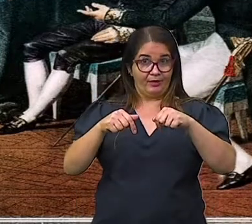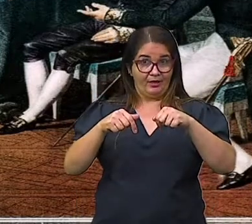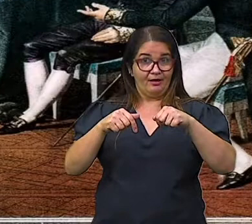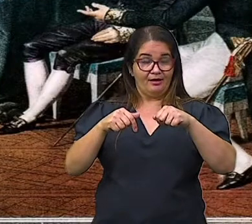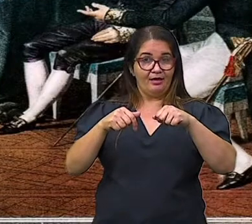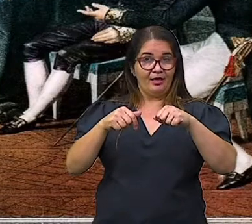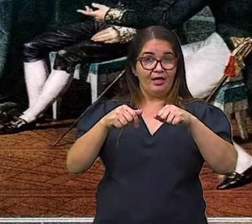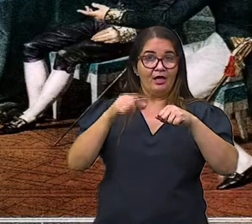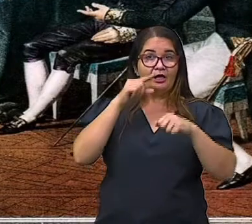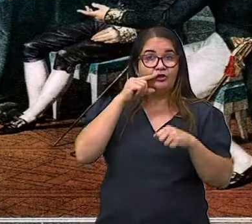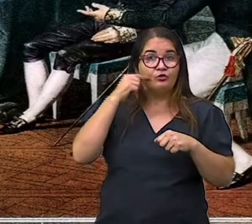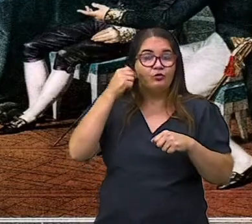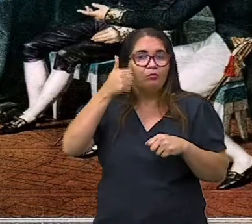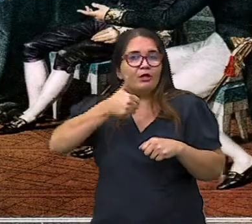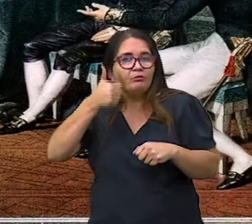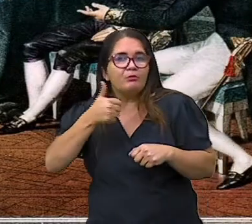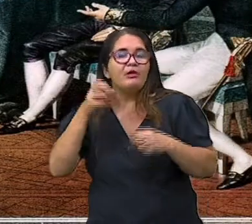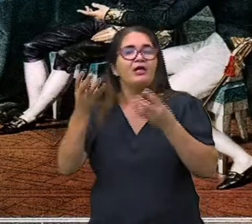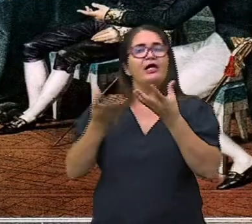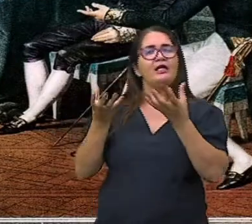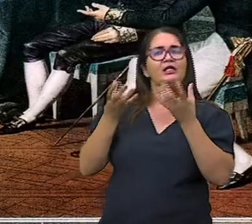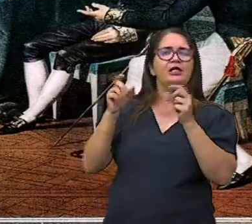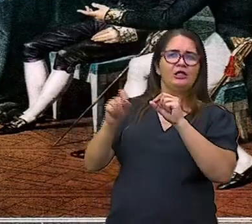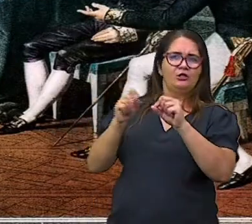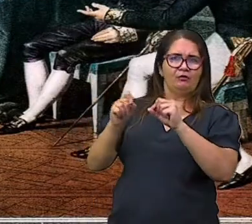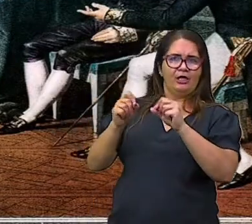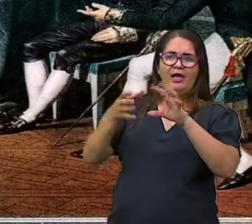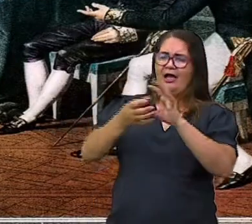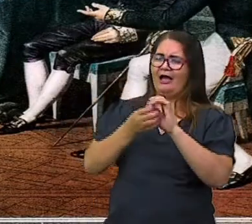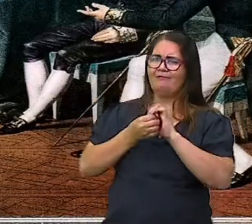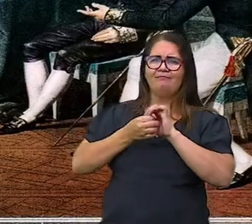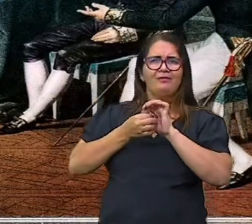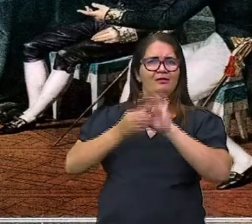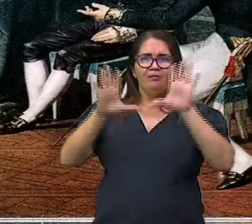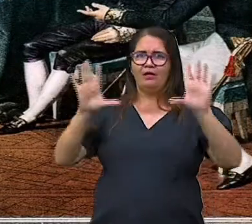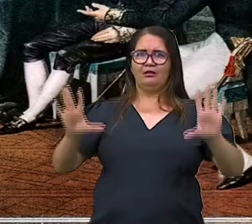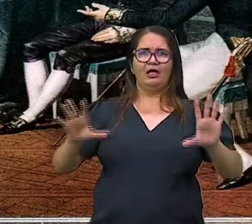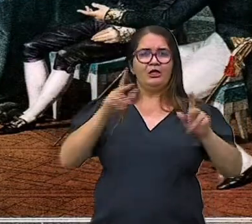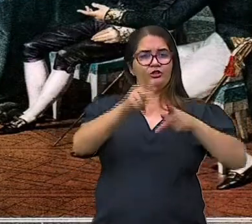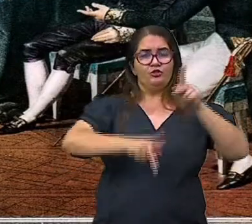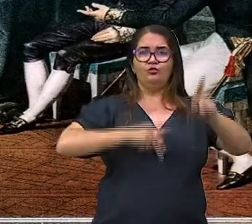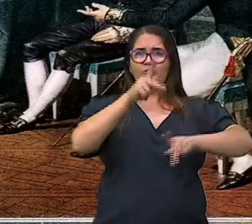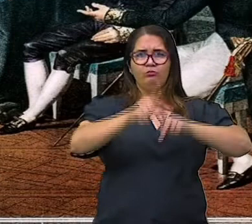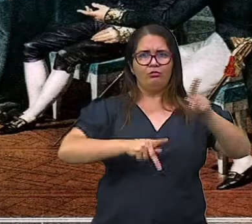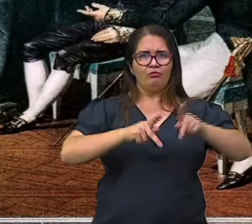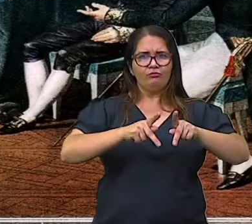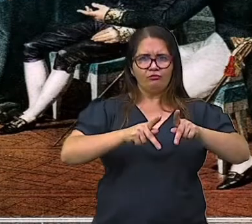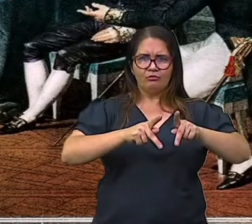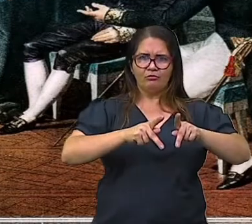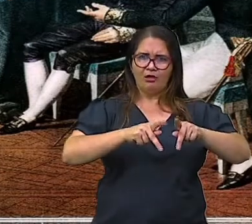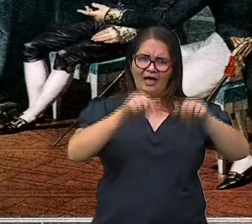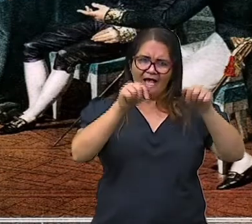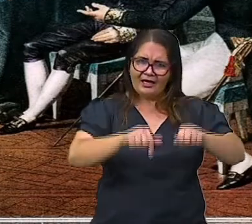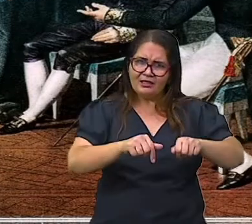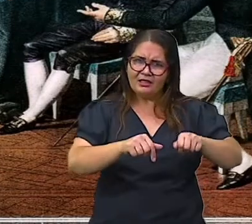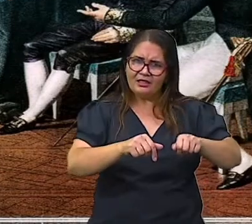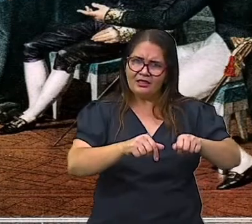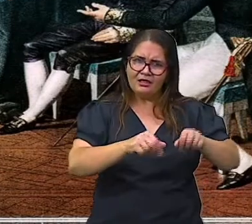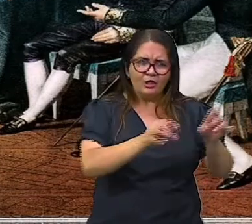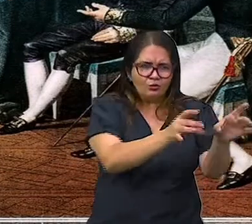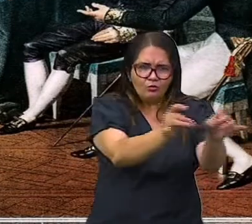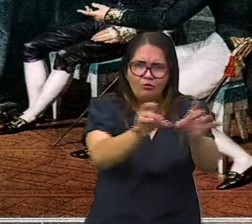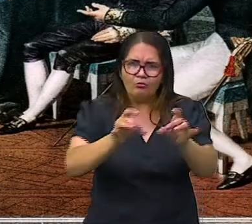As exigências de Portugal foram enxergadas no Brasil como uma tentativa de recolonizar